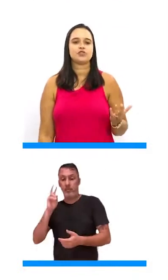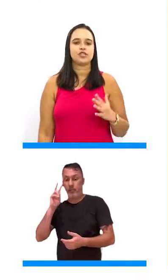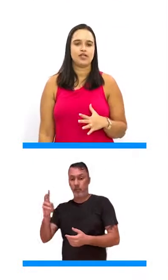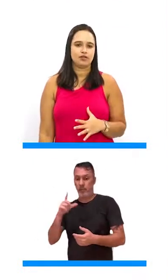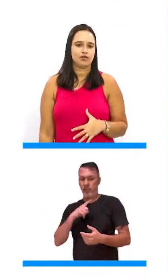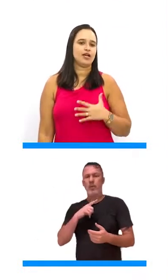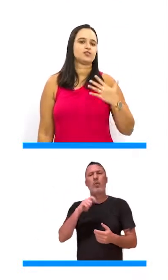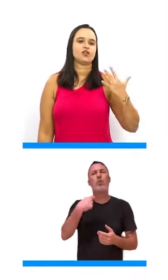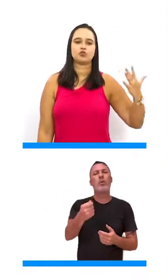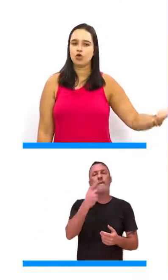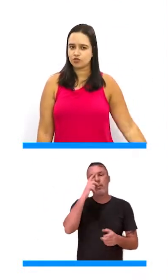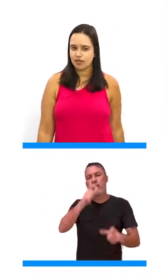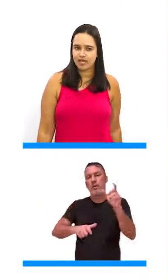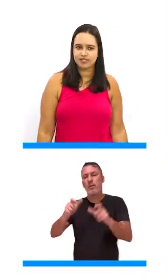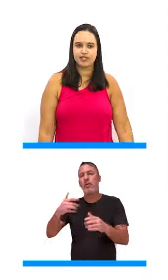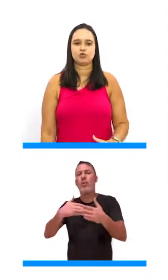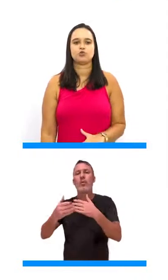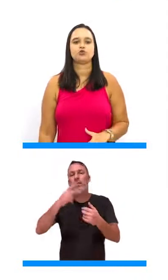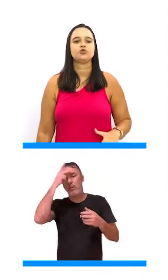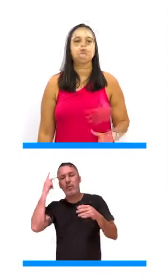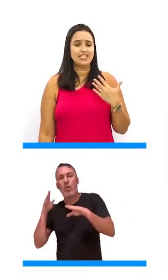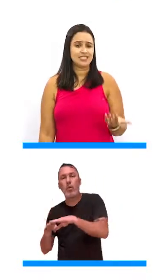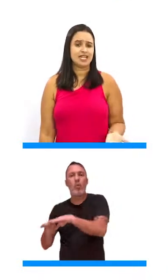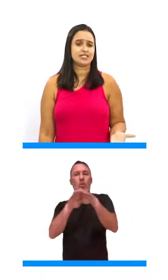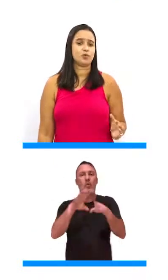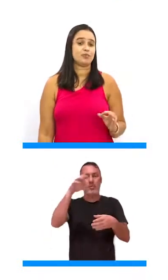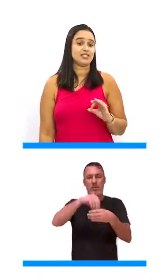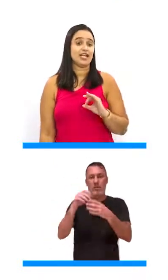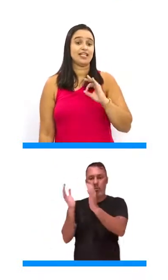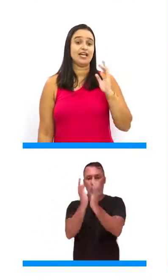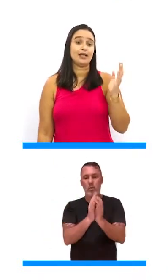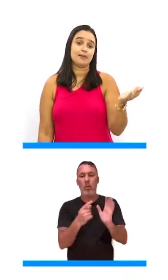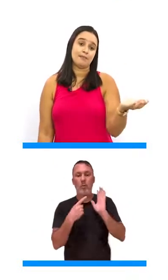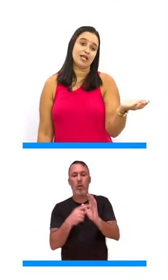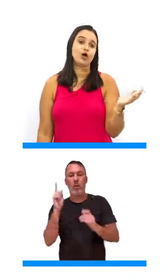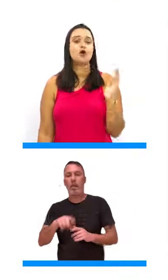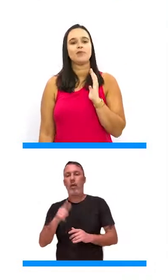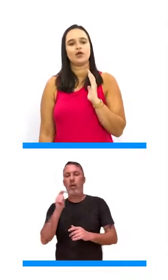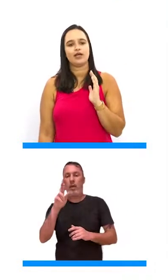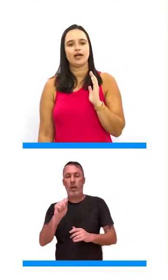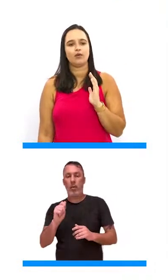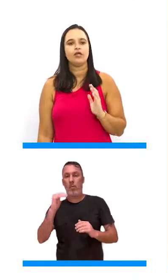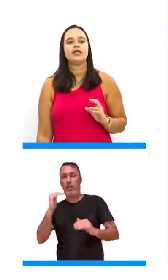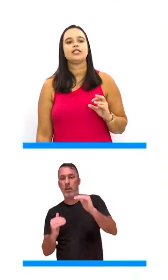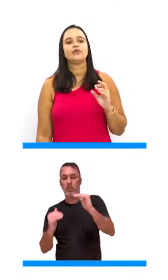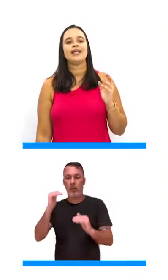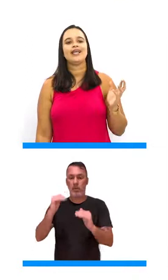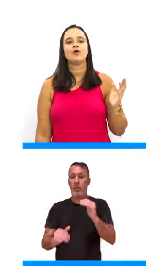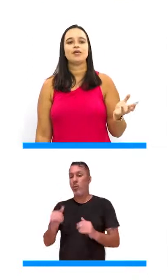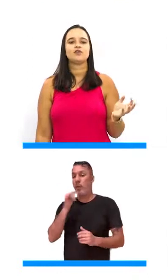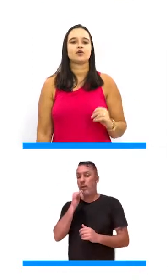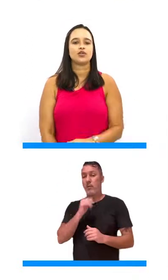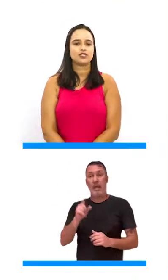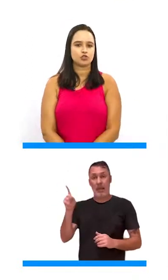determinado ser, com relação a todos os demais seres de um conjunto, destaca-se por apresentá-lo em maior ou menor grau. Então, ele é